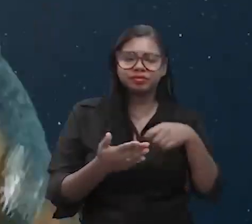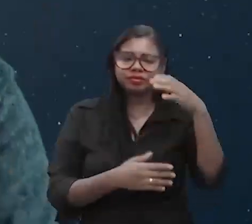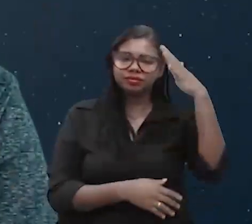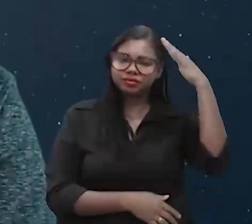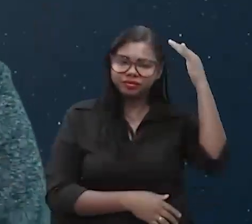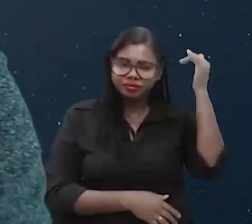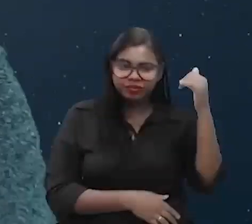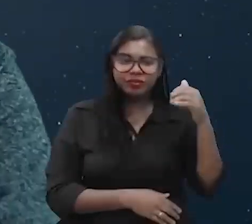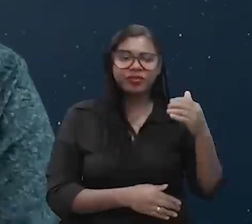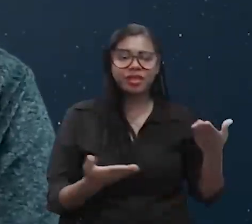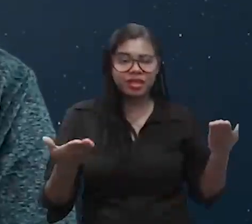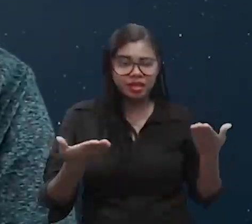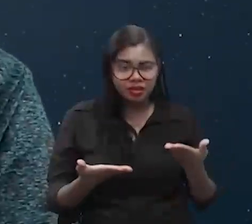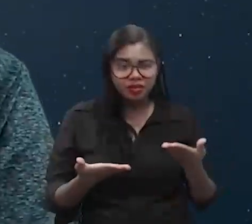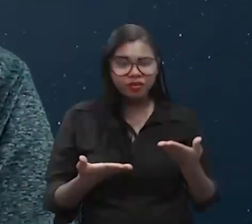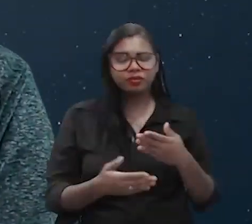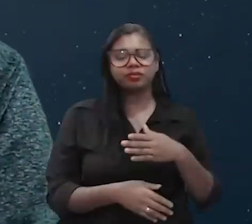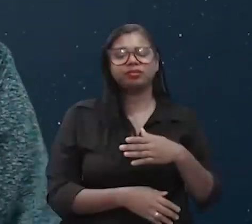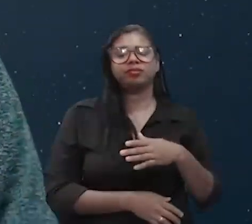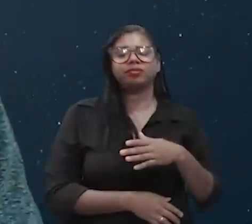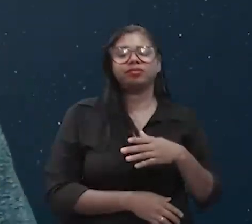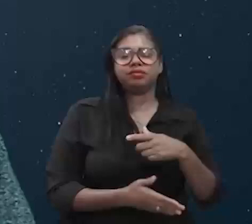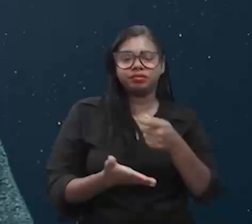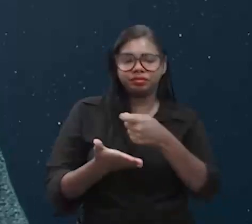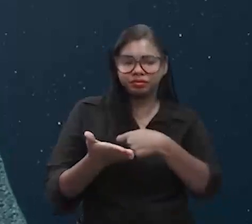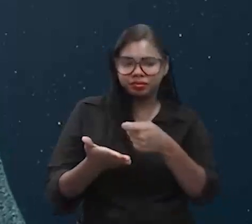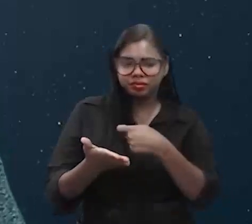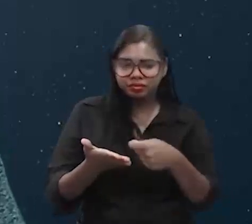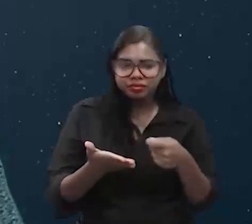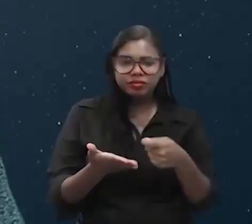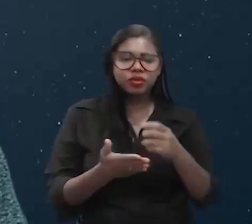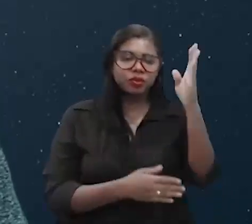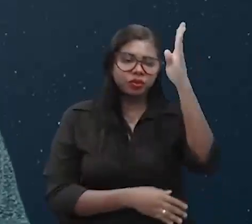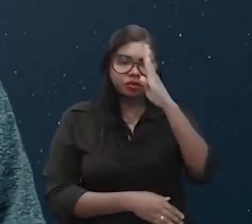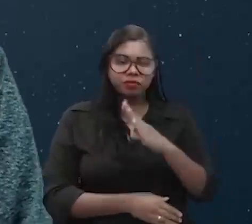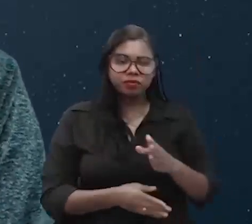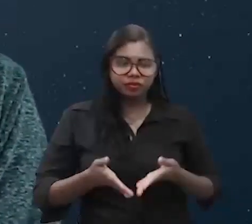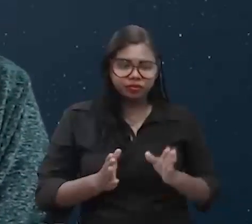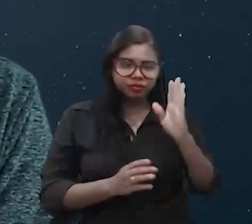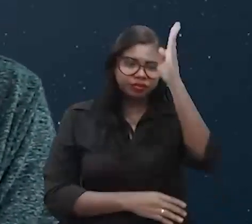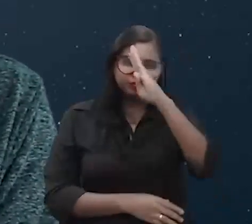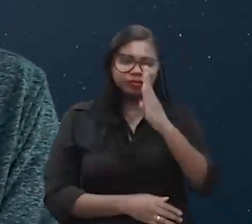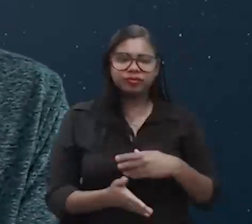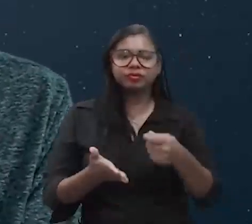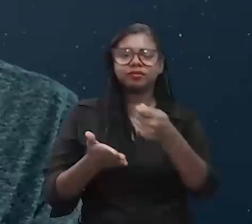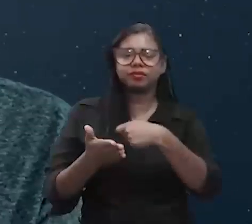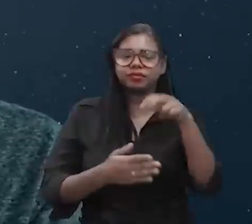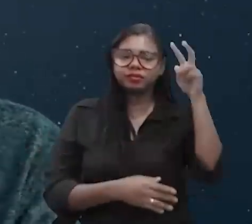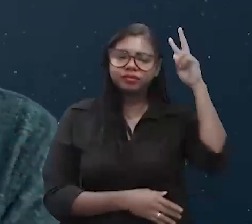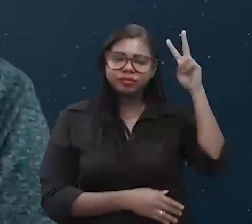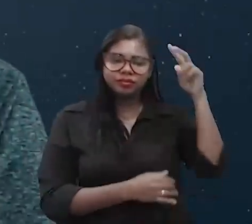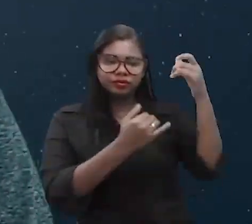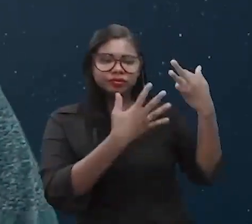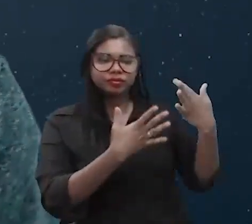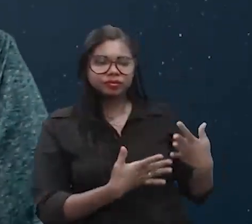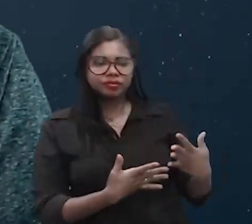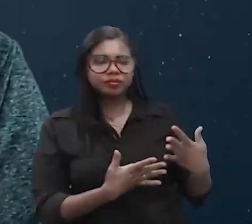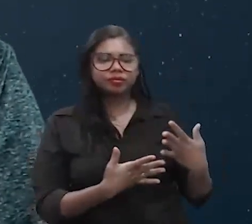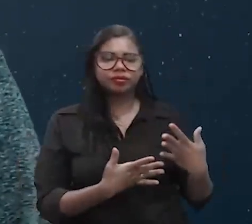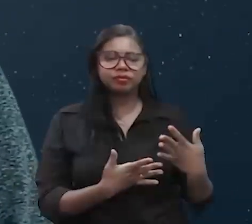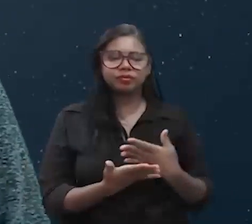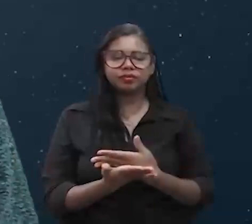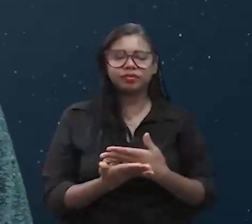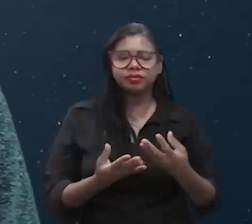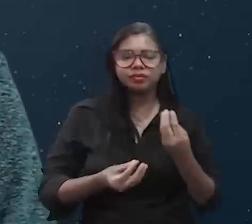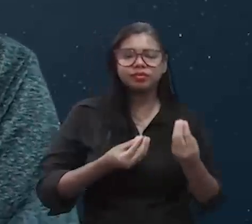são reconhecidos lá fora. Isso é muito significativo, vê se você entende. Literatura de dentro para fora, quer dizer, agora a gente produzia literatura